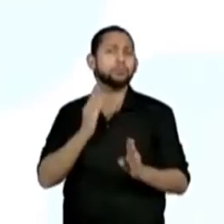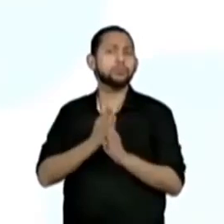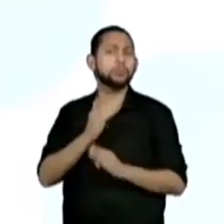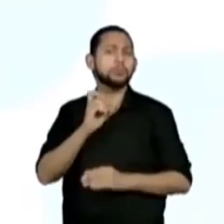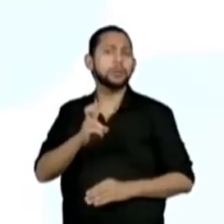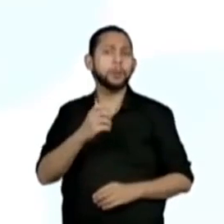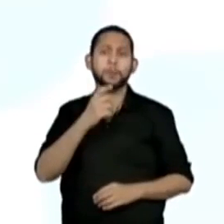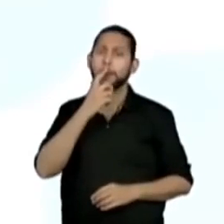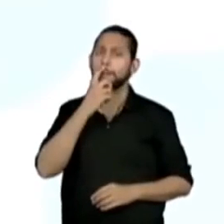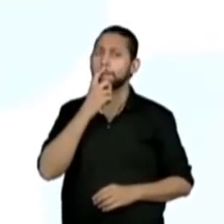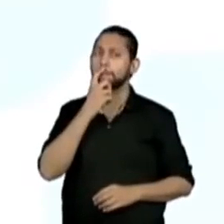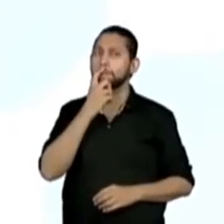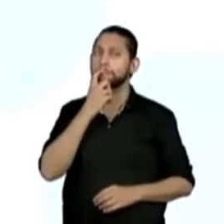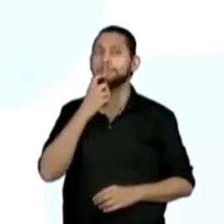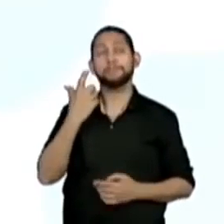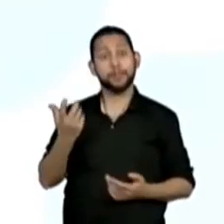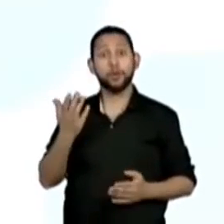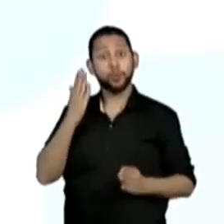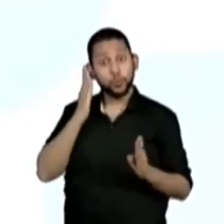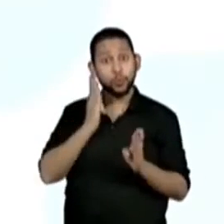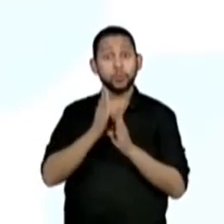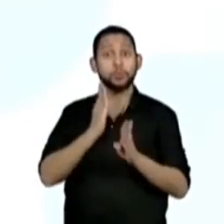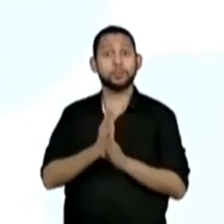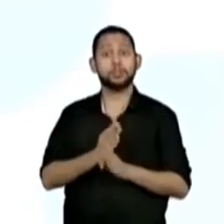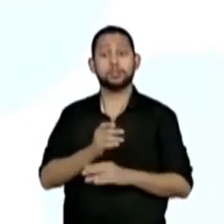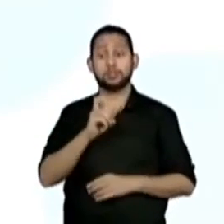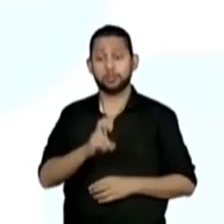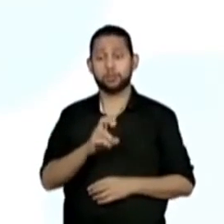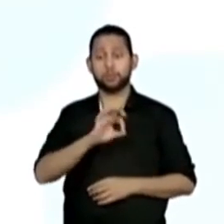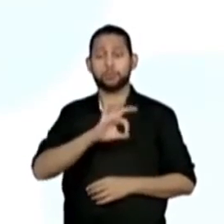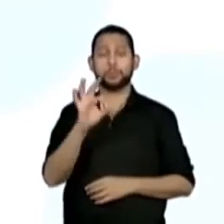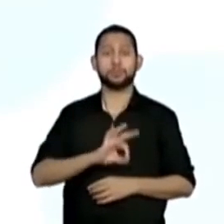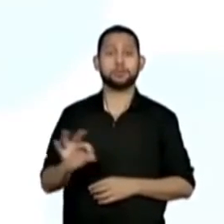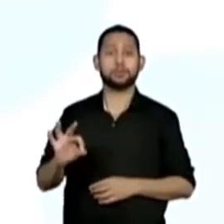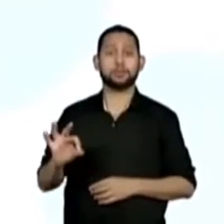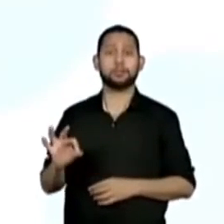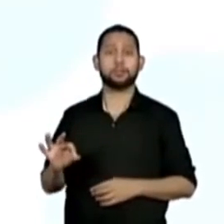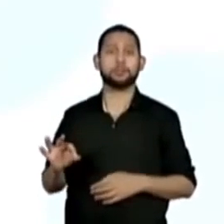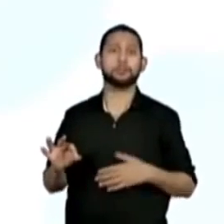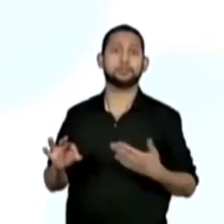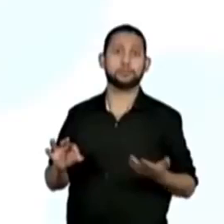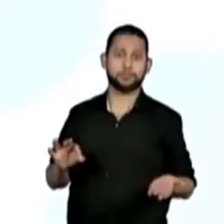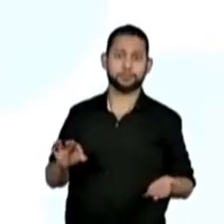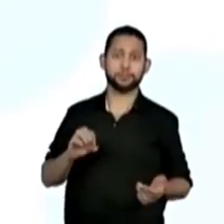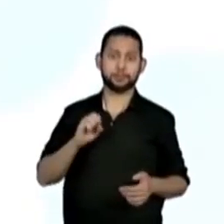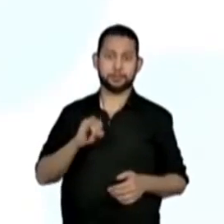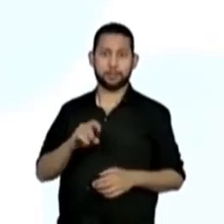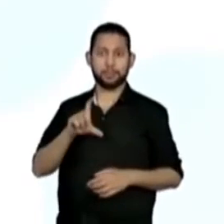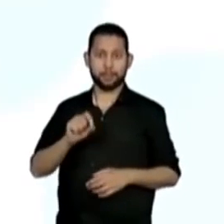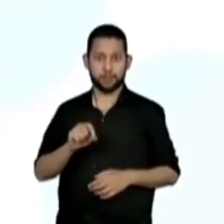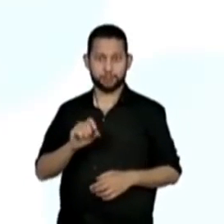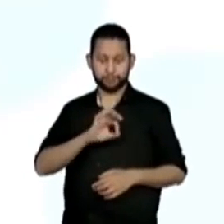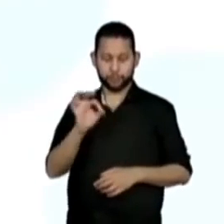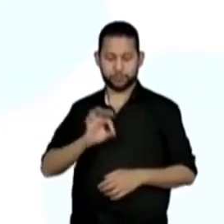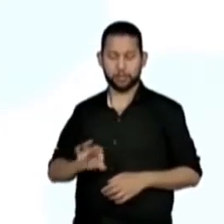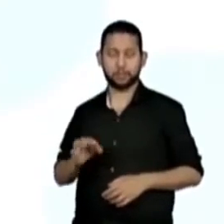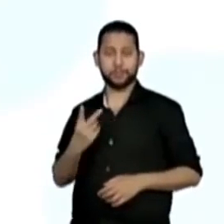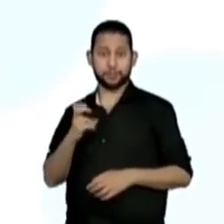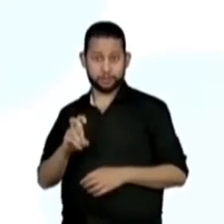Então eu preciso também saber do 5% se 10% é